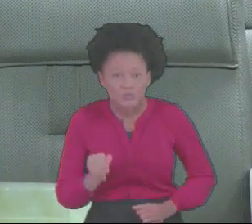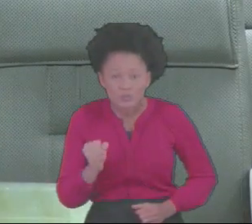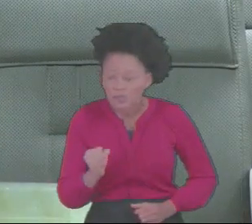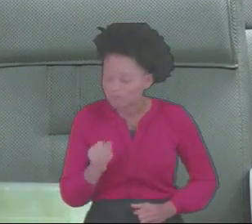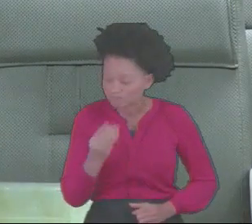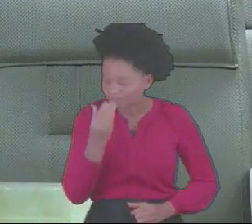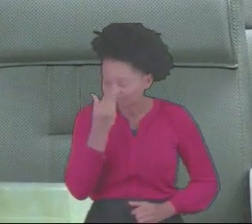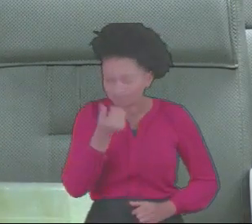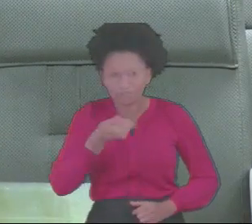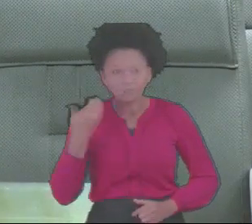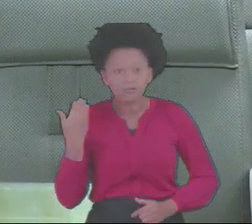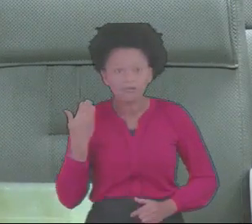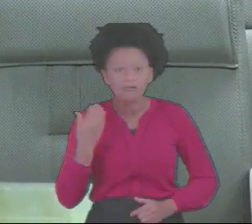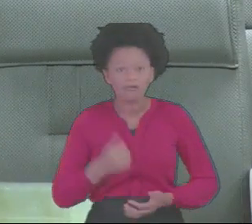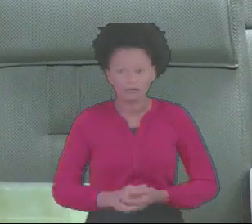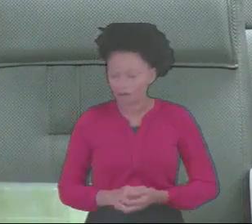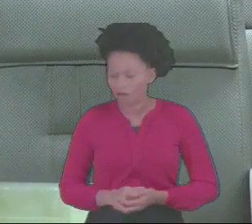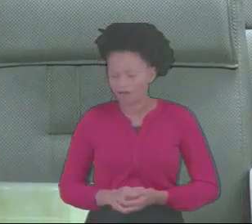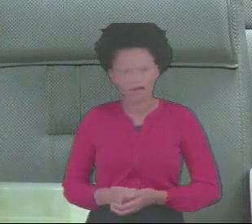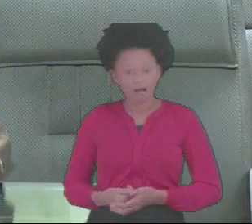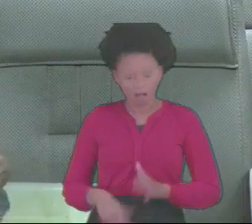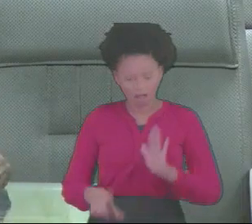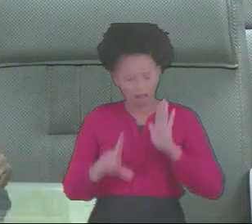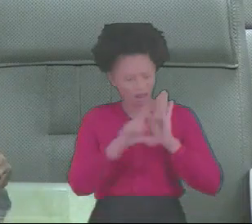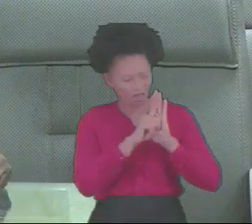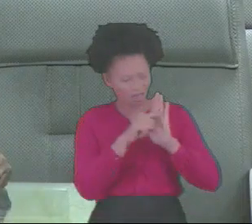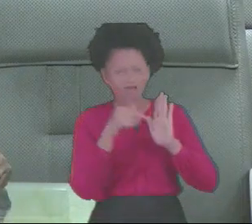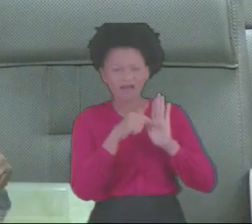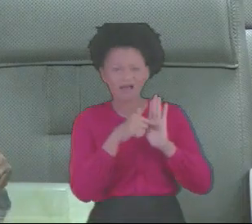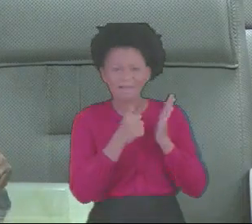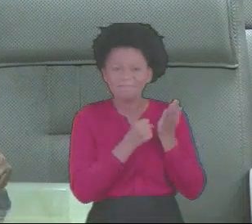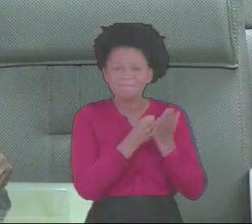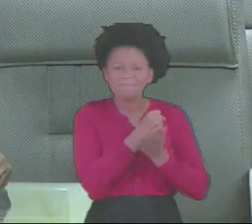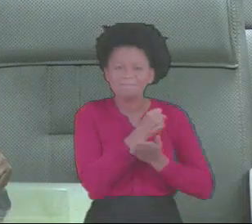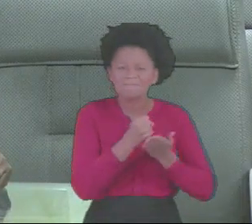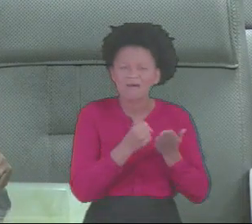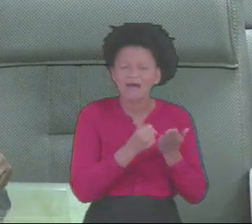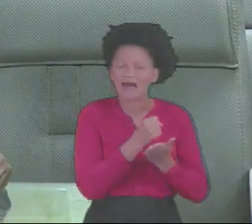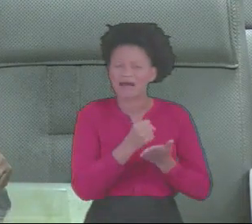a carregar uma lei de Deus seus princípios de Deus